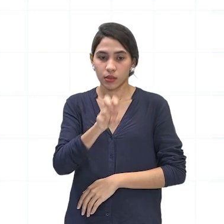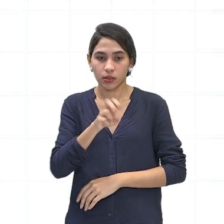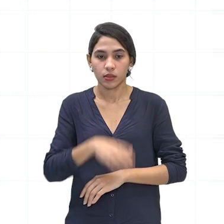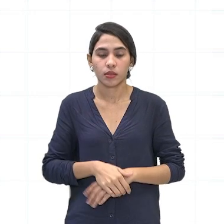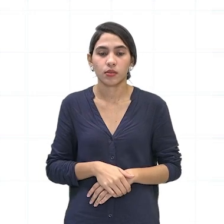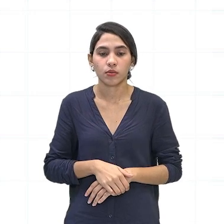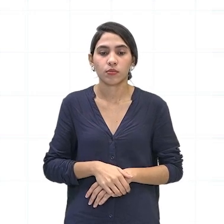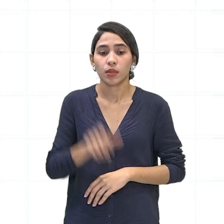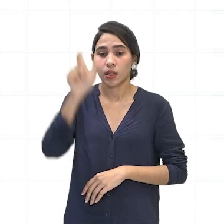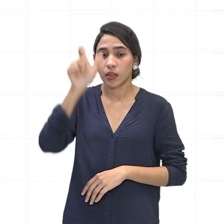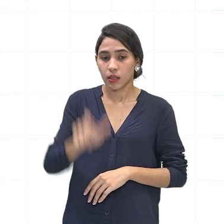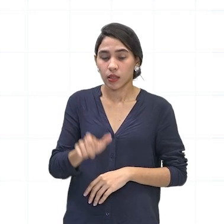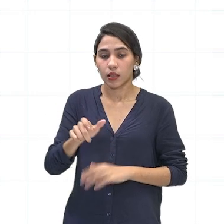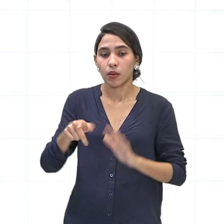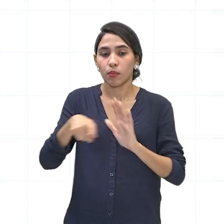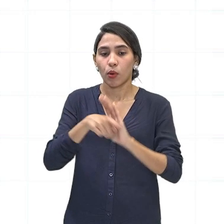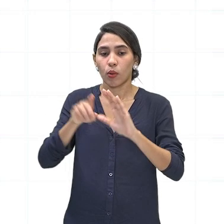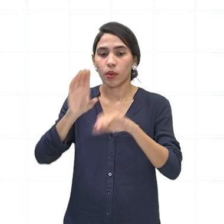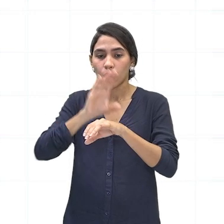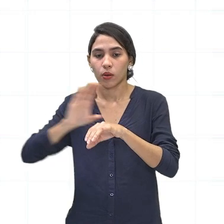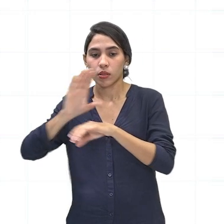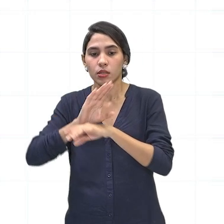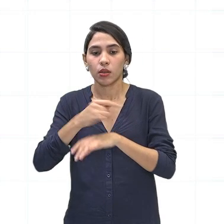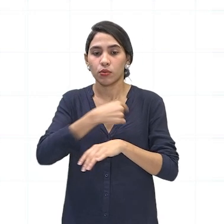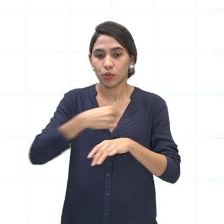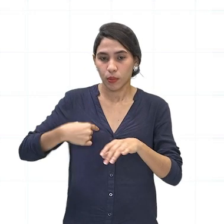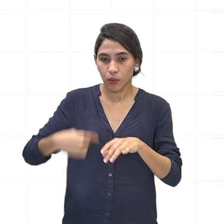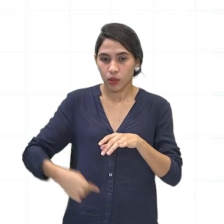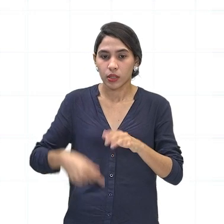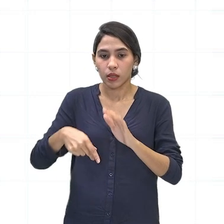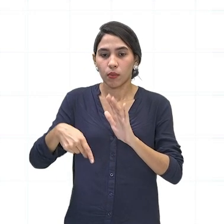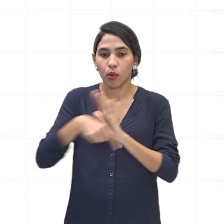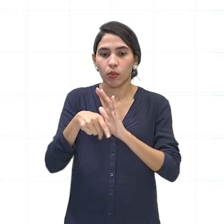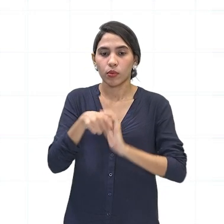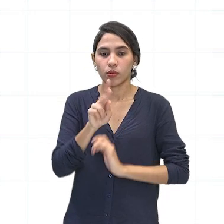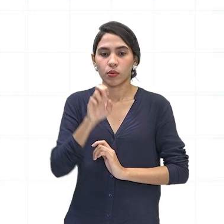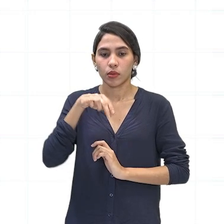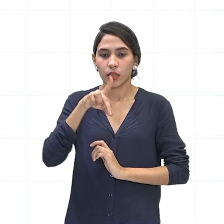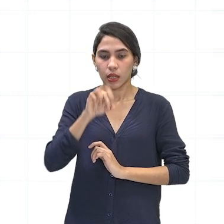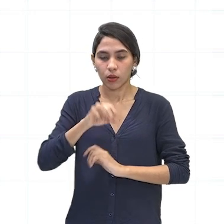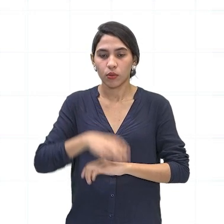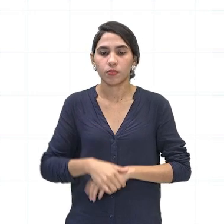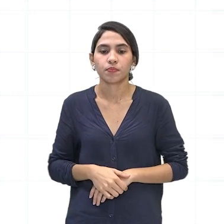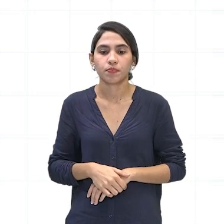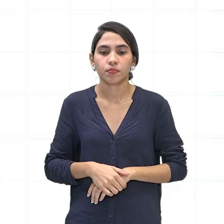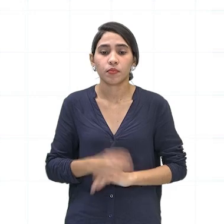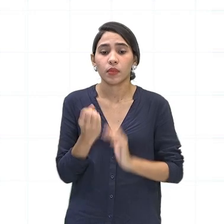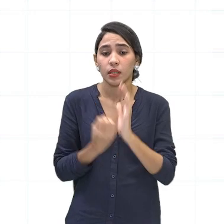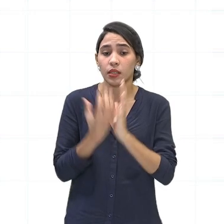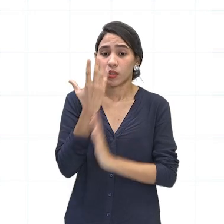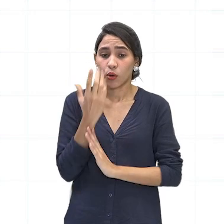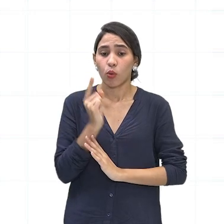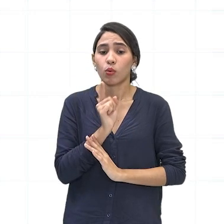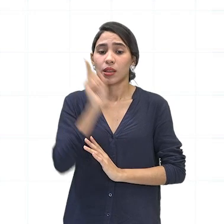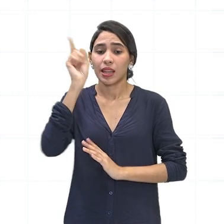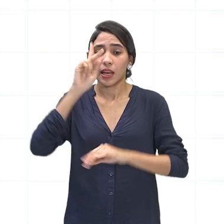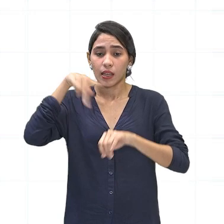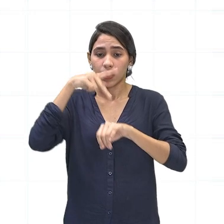1975 pela Federação Japonesa de Kendo. E se surgiu lá,